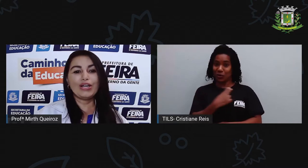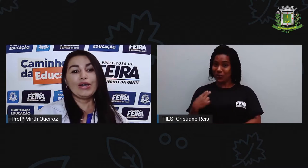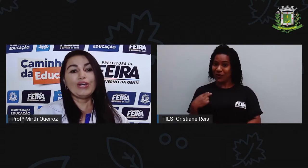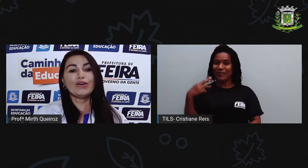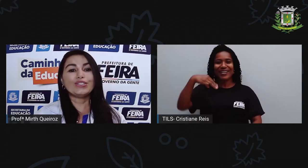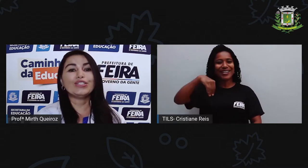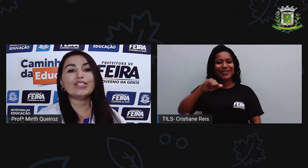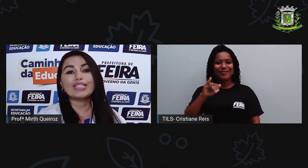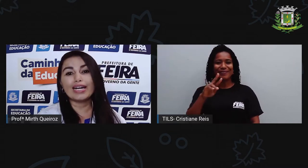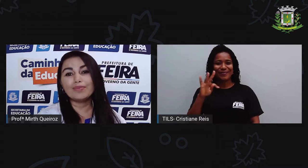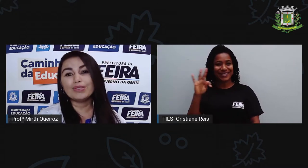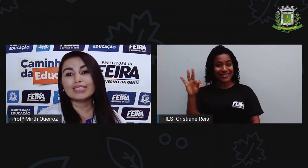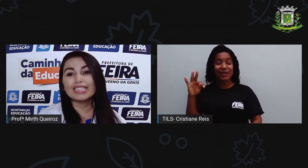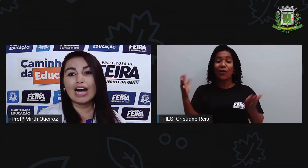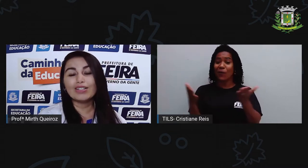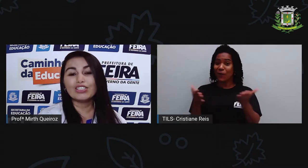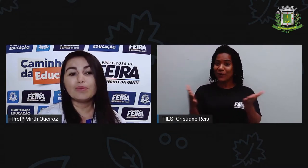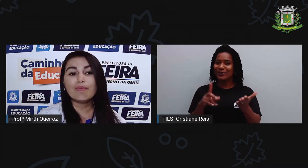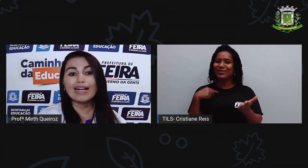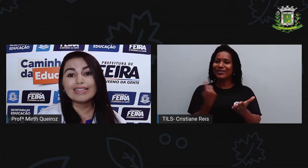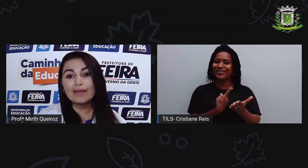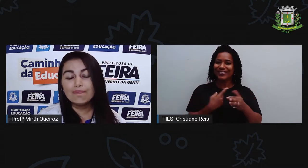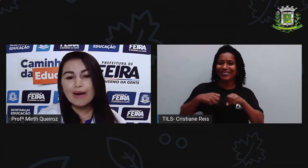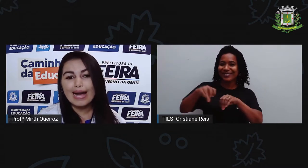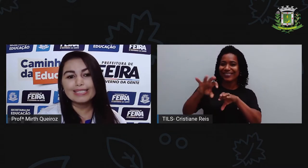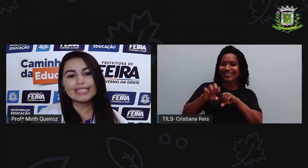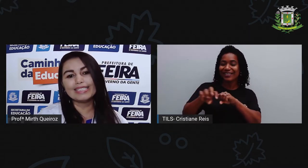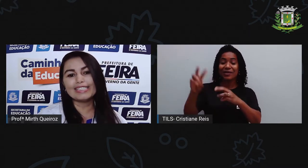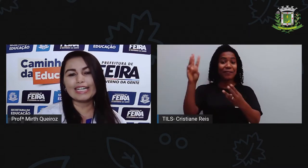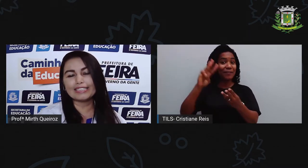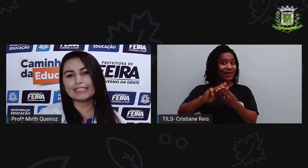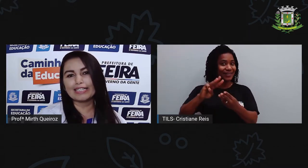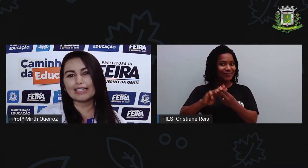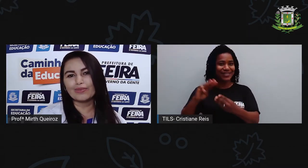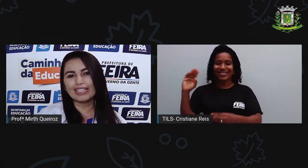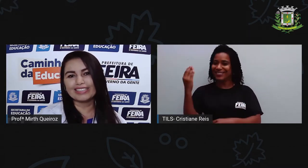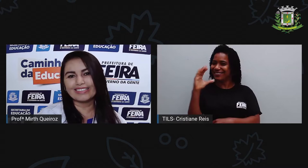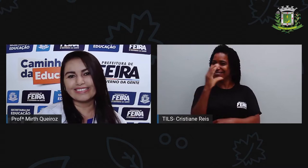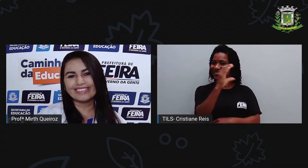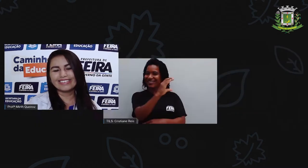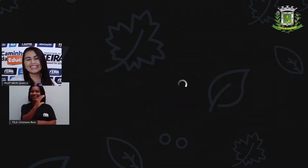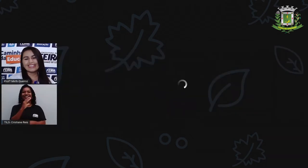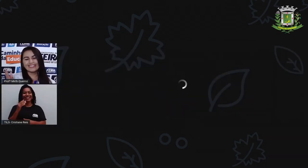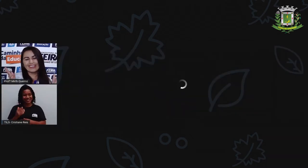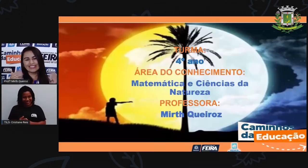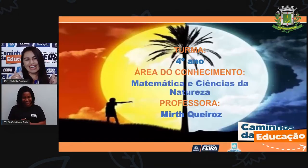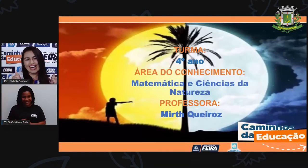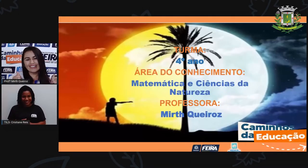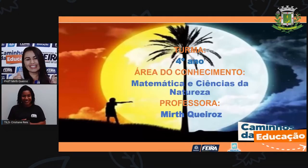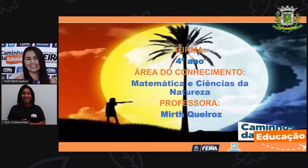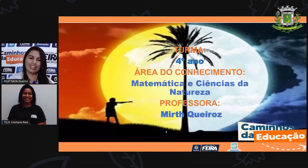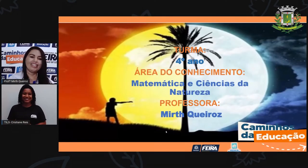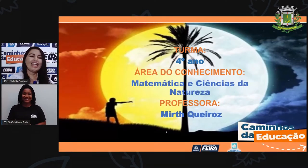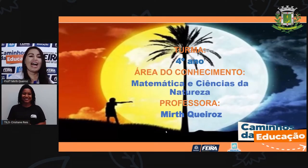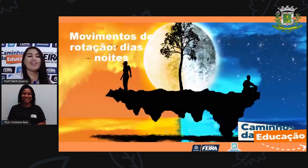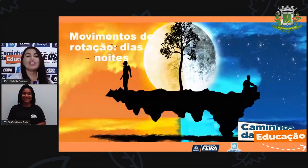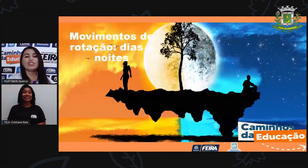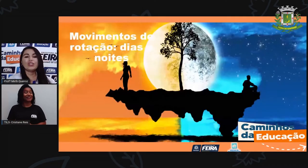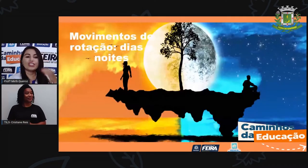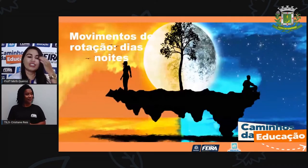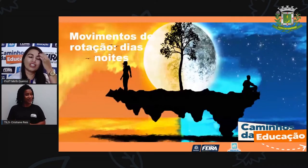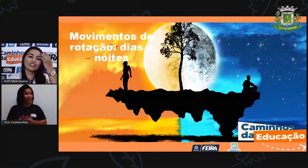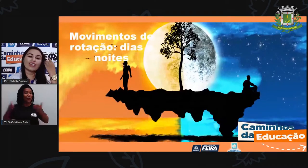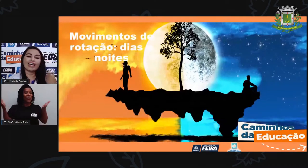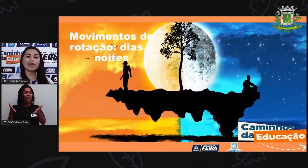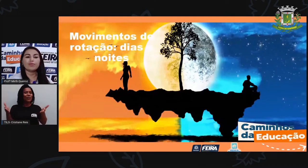Mirce e hoje nós teremos aulas de Matemática e Ciências da Natureza. Vamos à aula? Na aula